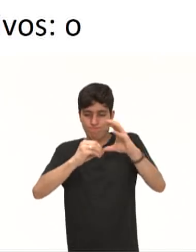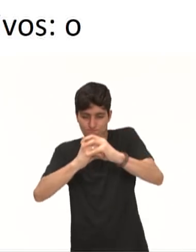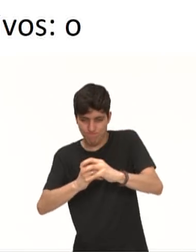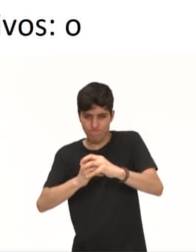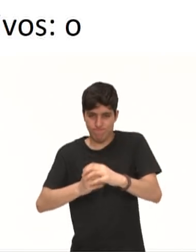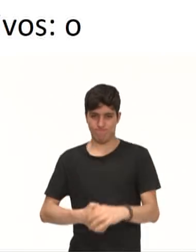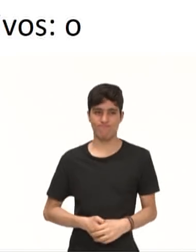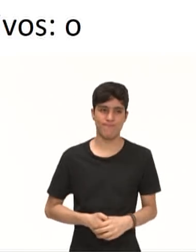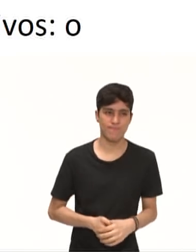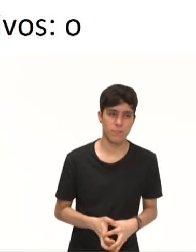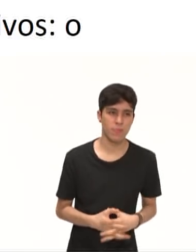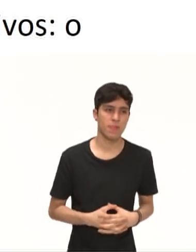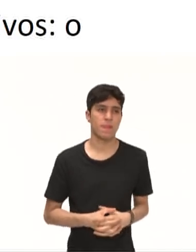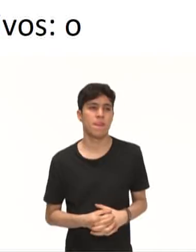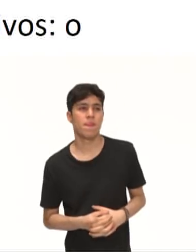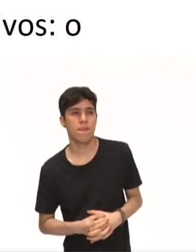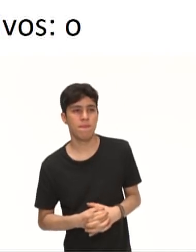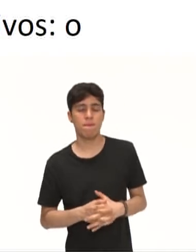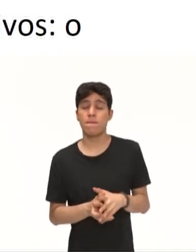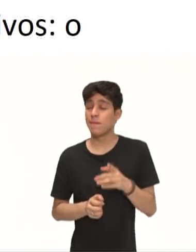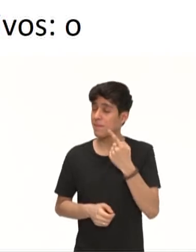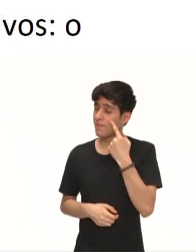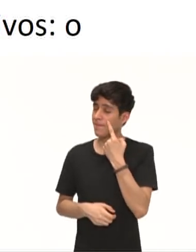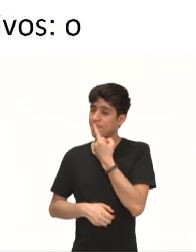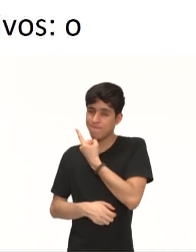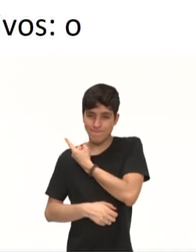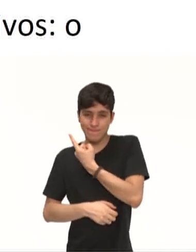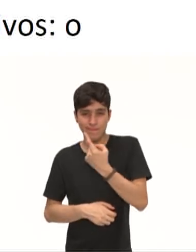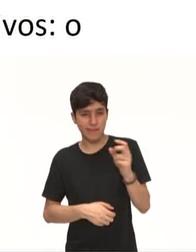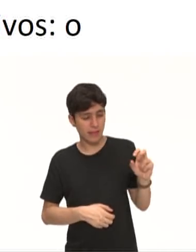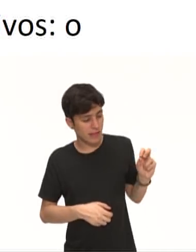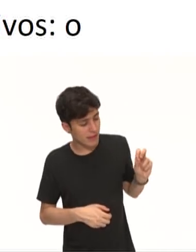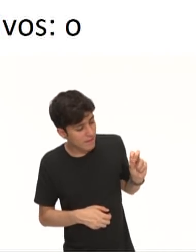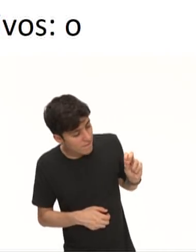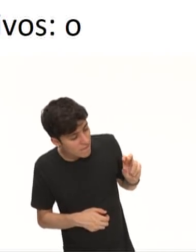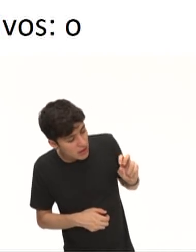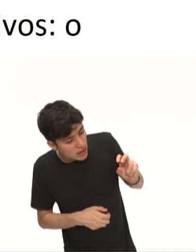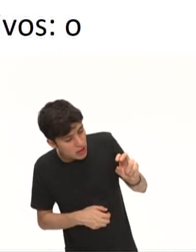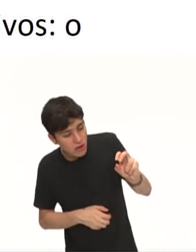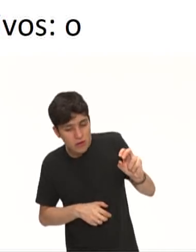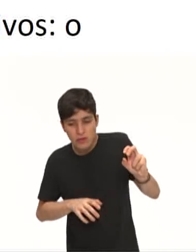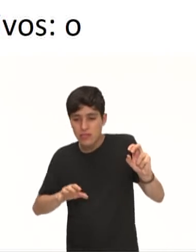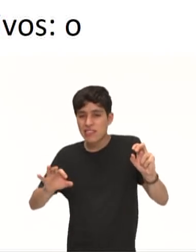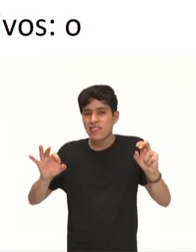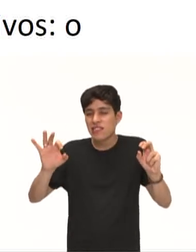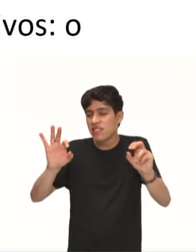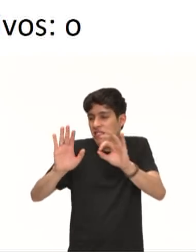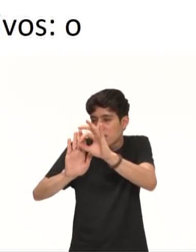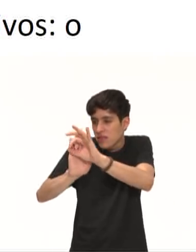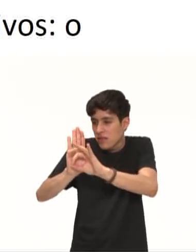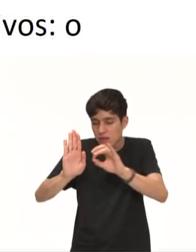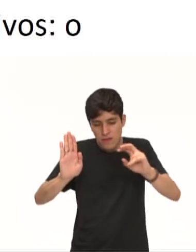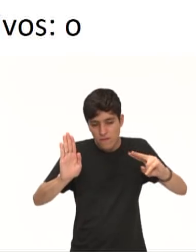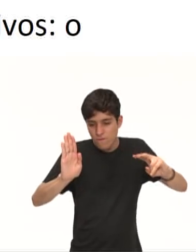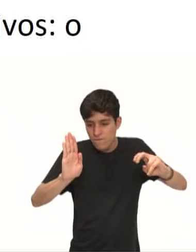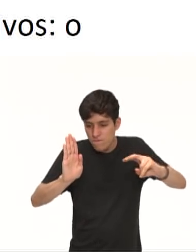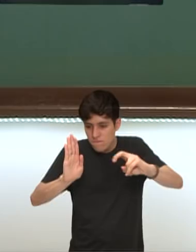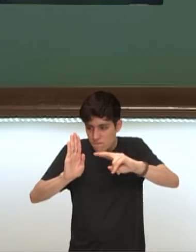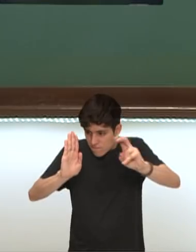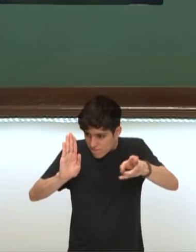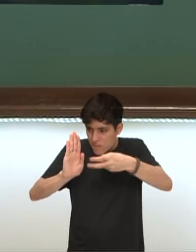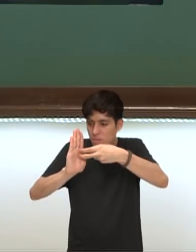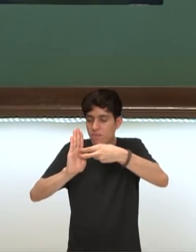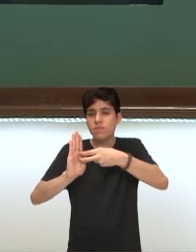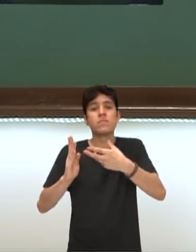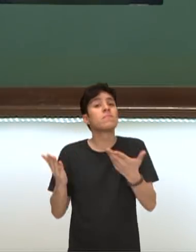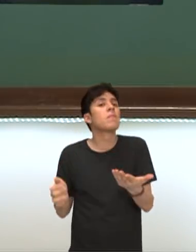ter aqui que os vírus eles vão infectar células especificamente. Por exemplo,